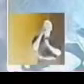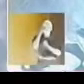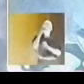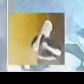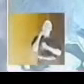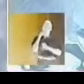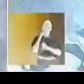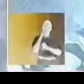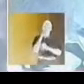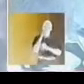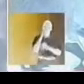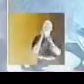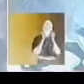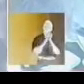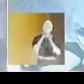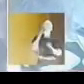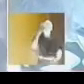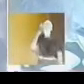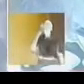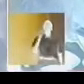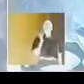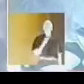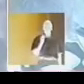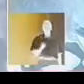o rosto materno desse Pai.